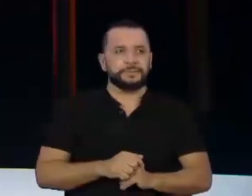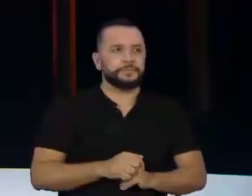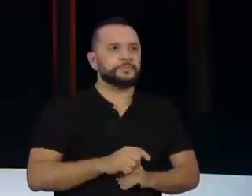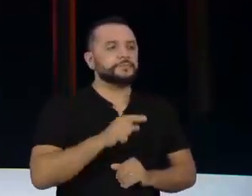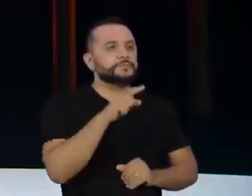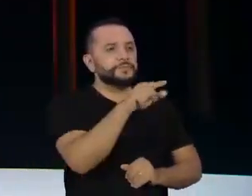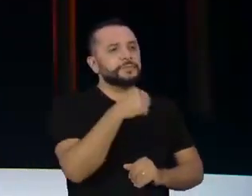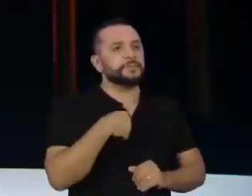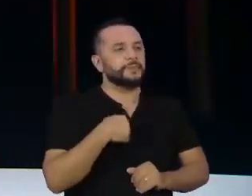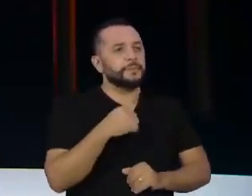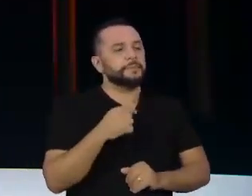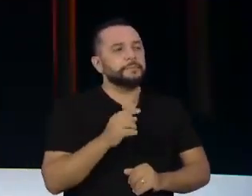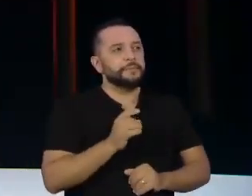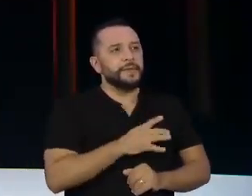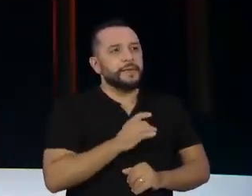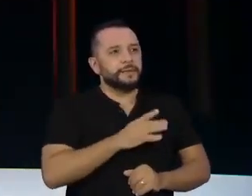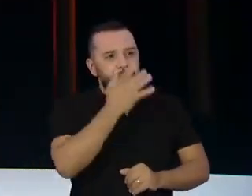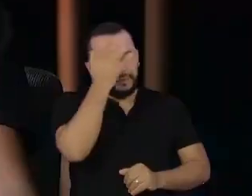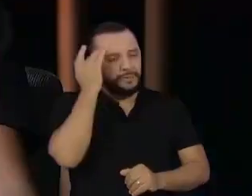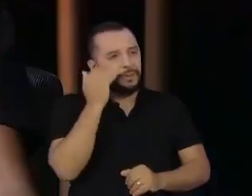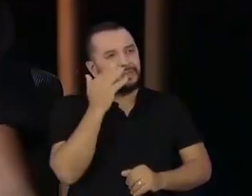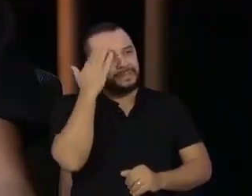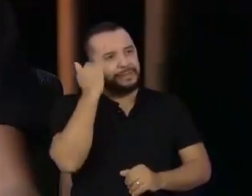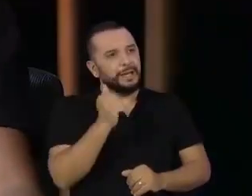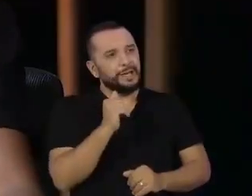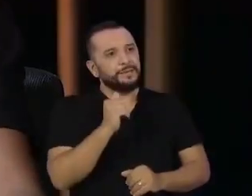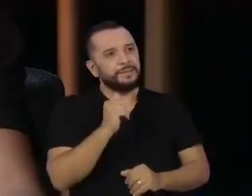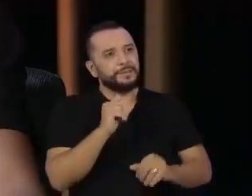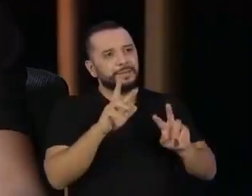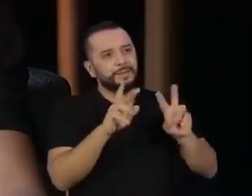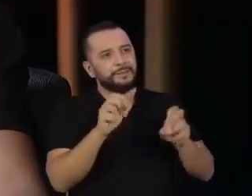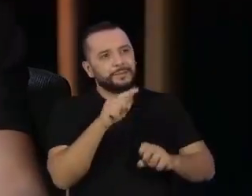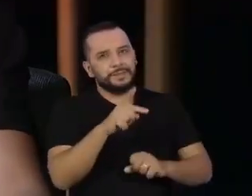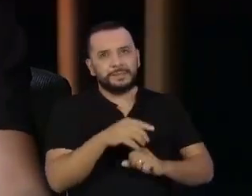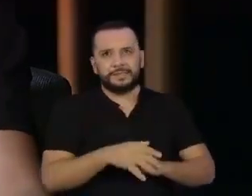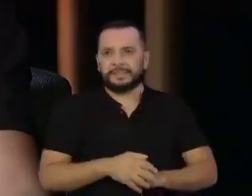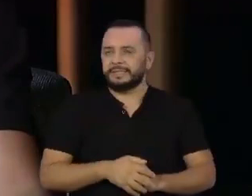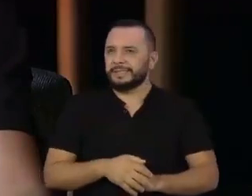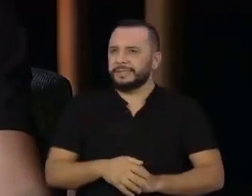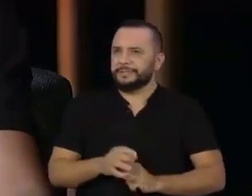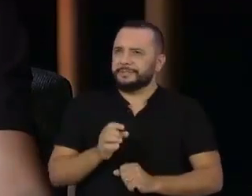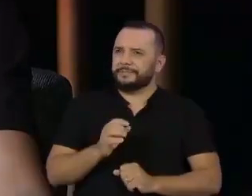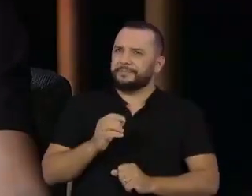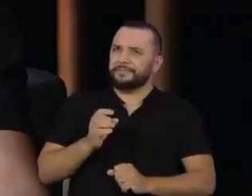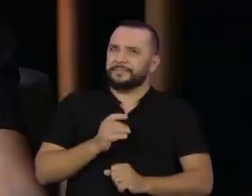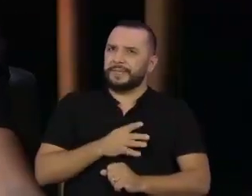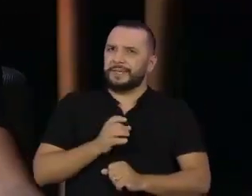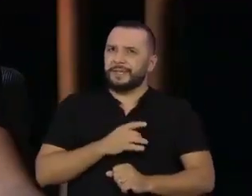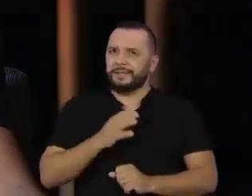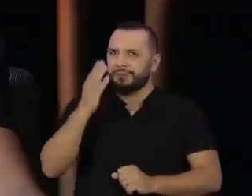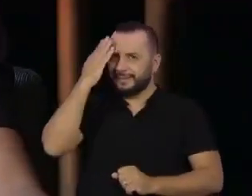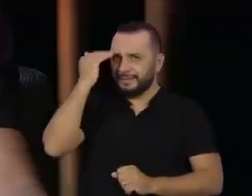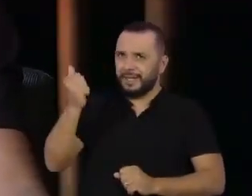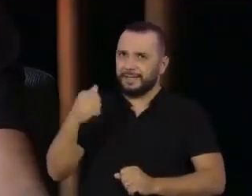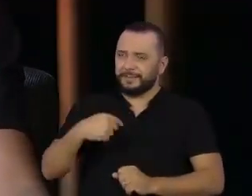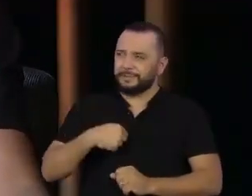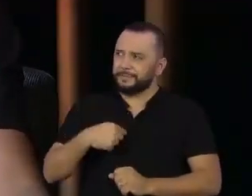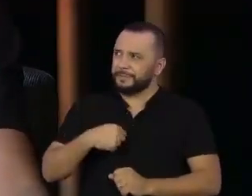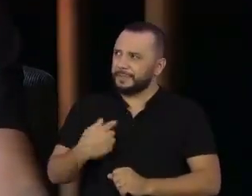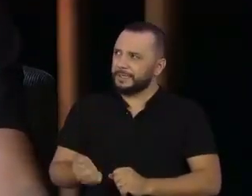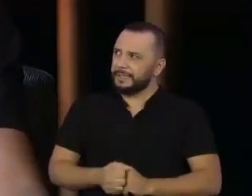é de medo que saibam sobre você eu morro de medo que sai bom sobre